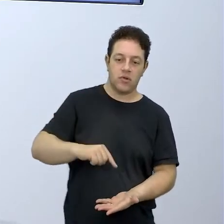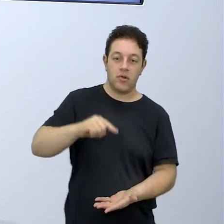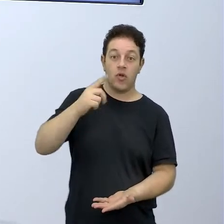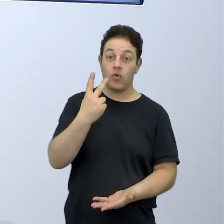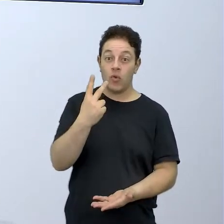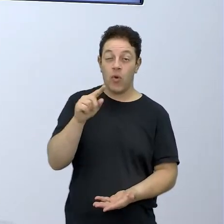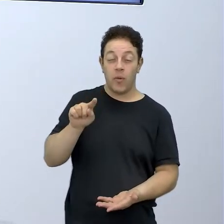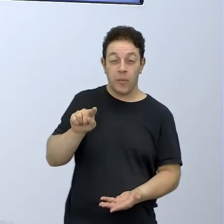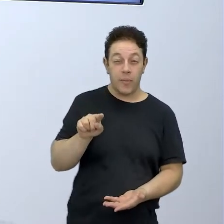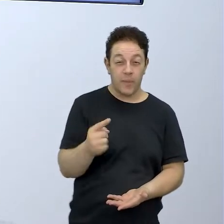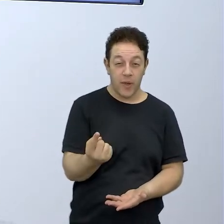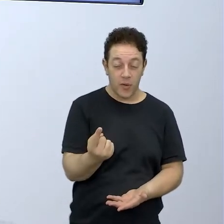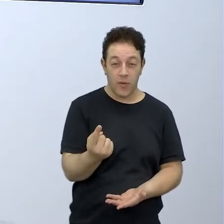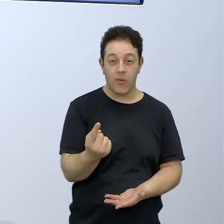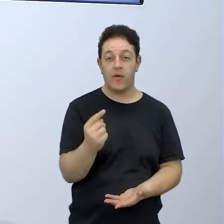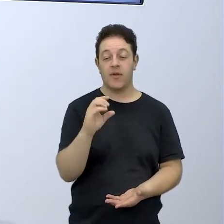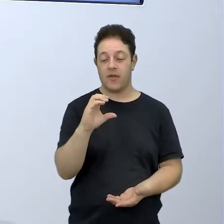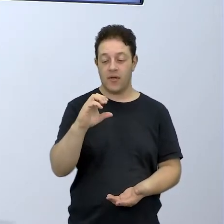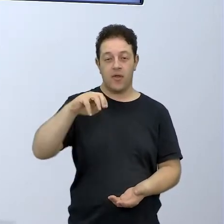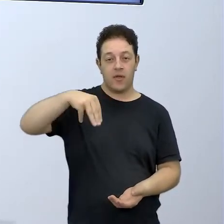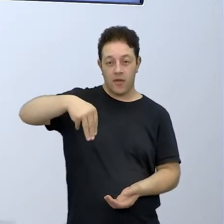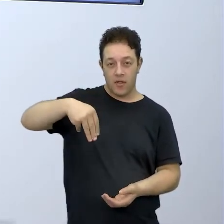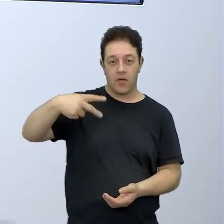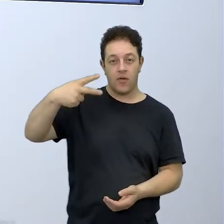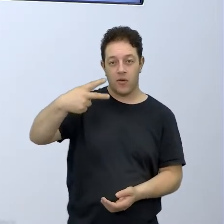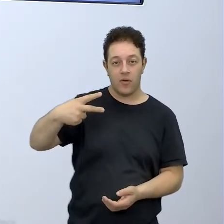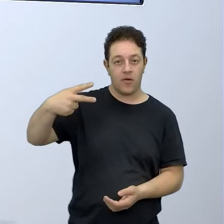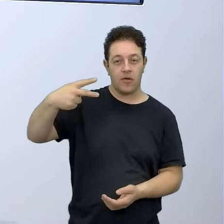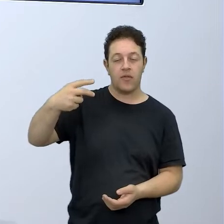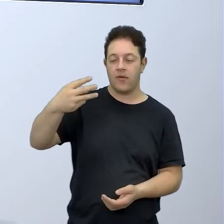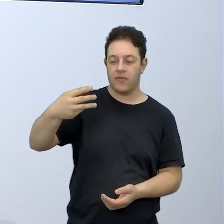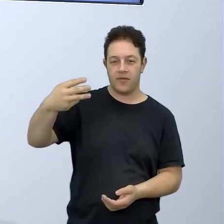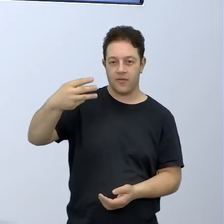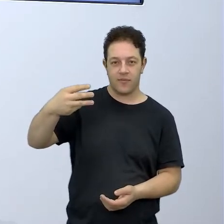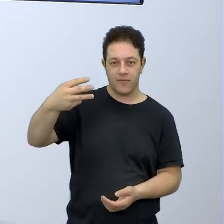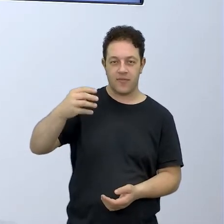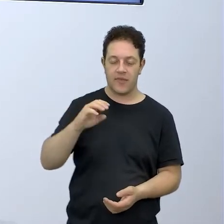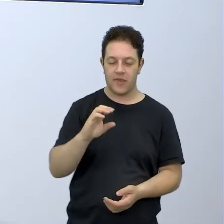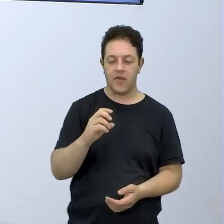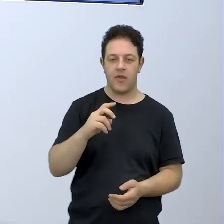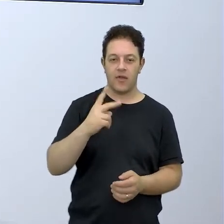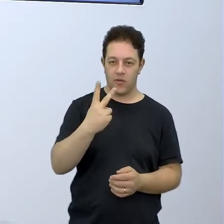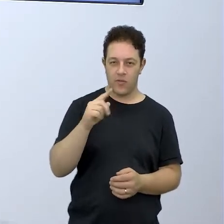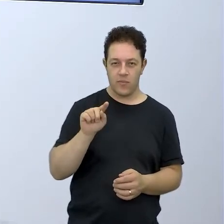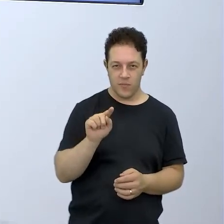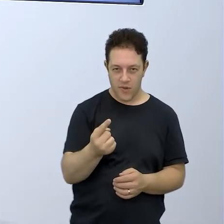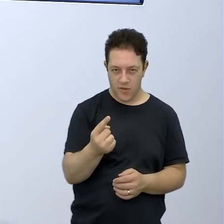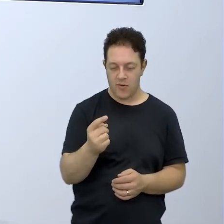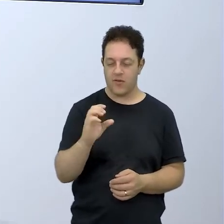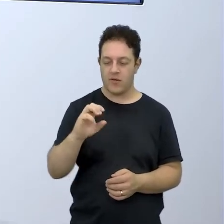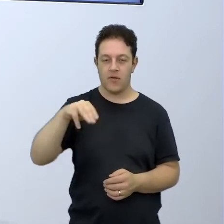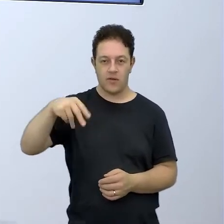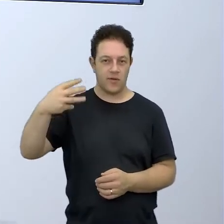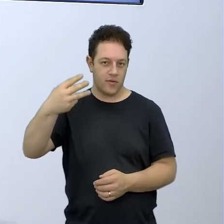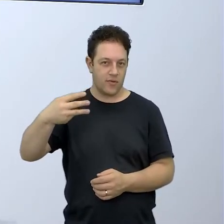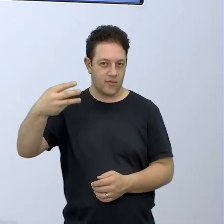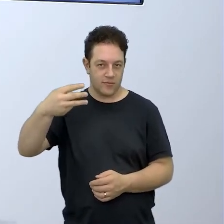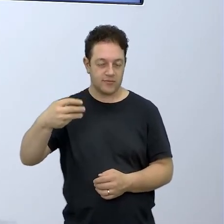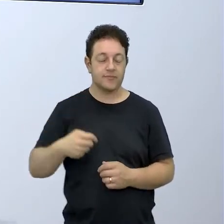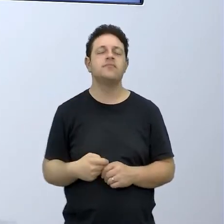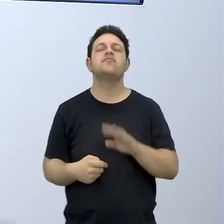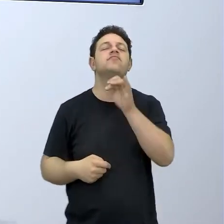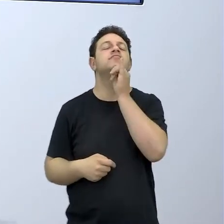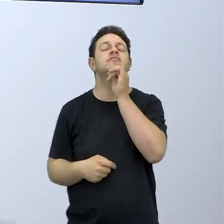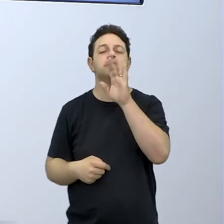2.000 centímetros cúbicos, 2.000 ml, que vai dar 2 litros. Se eu vou reduzir a minha